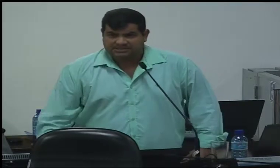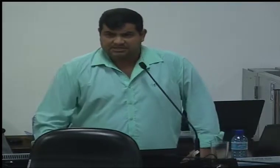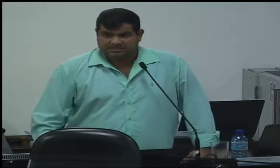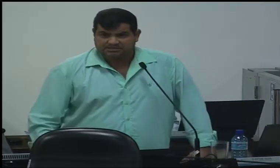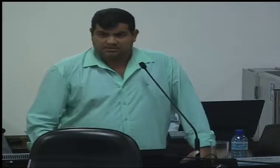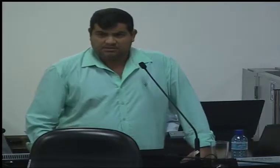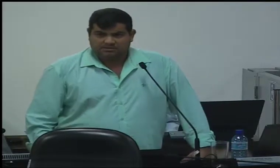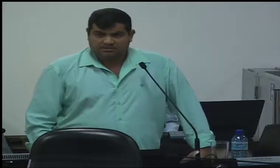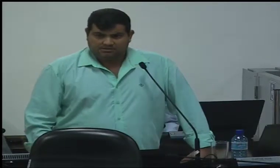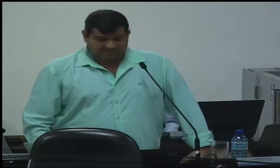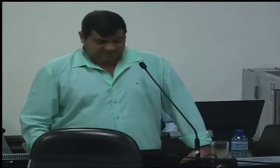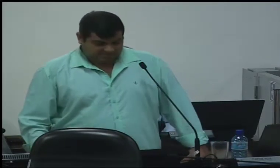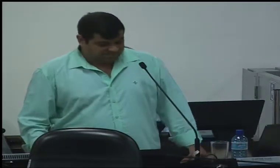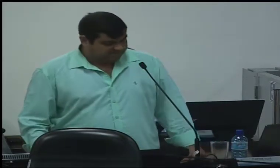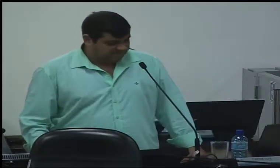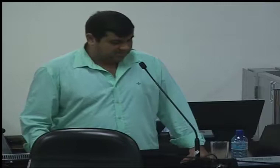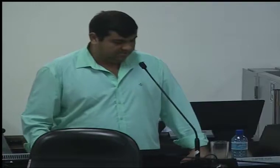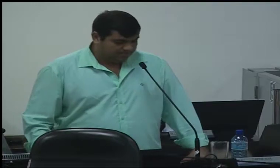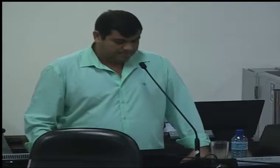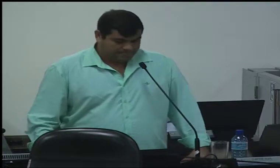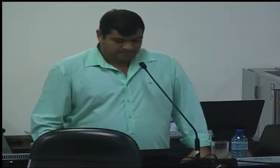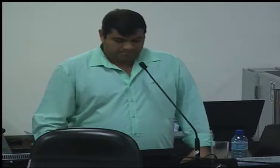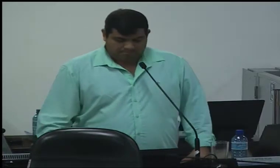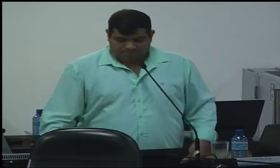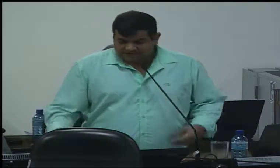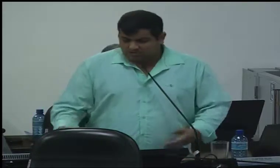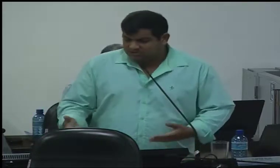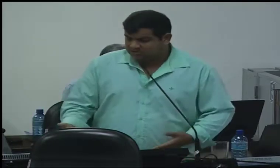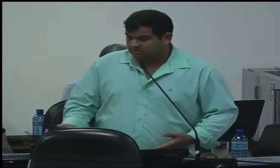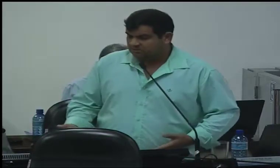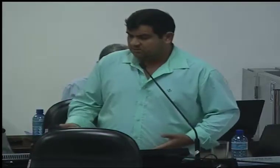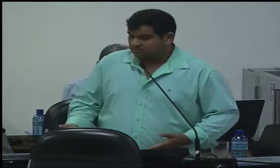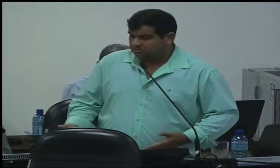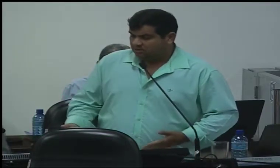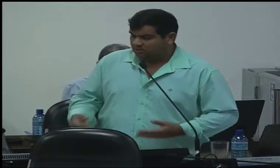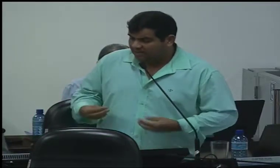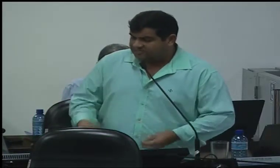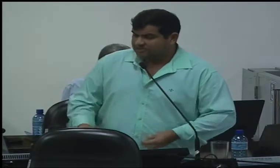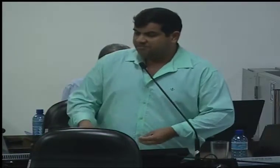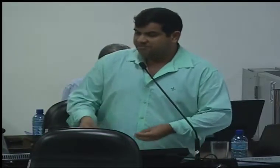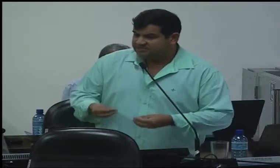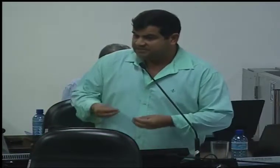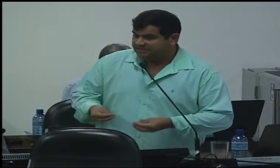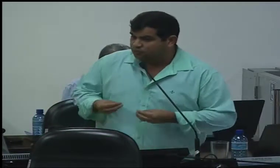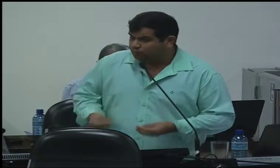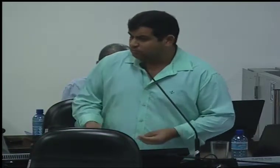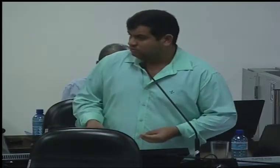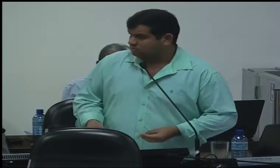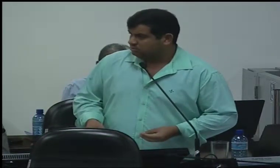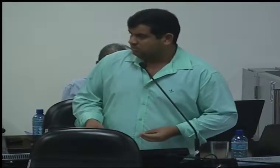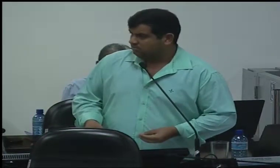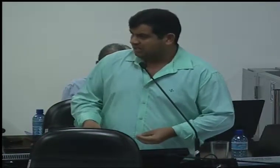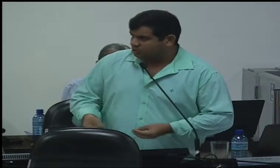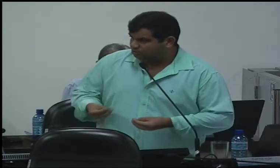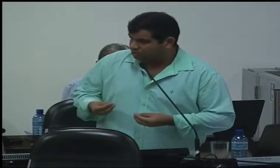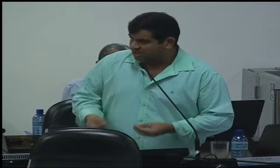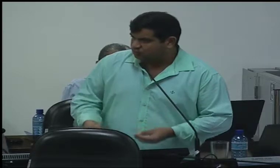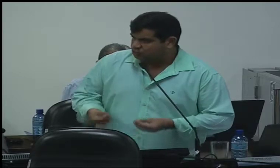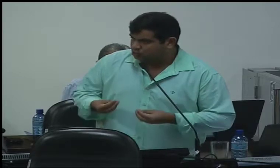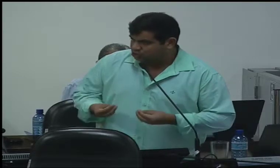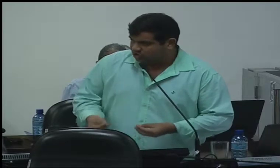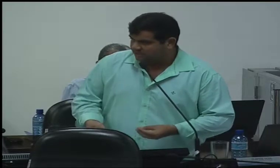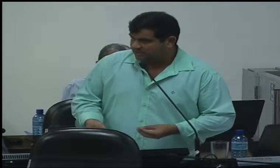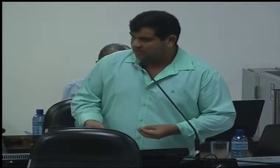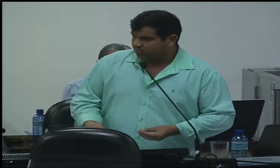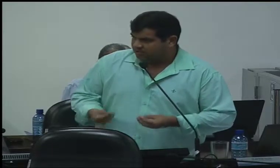benfeitorias ainda. Então, infelizmente, Vaguinho, por essa condição, eu acho que tem que privatizar tudo, para nós podermos